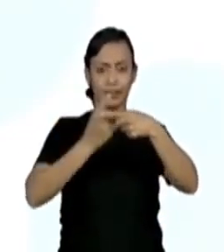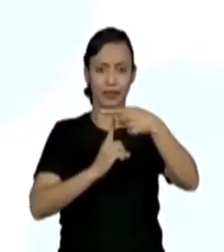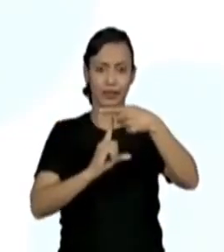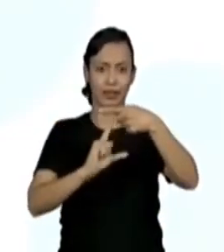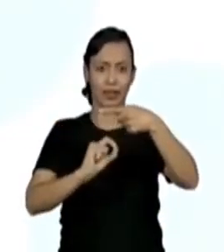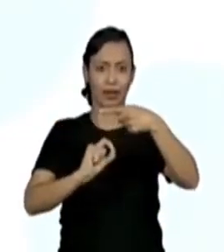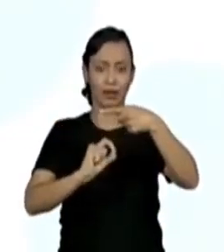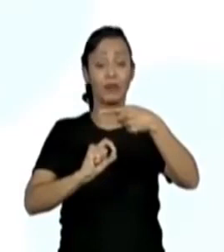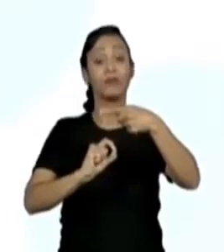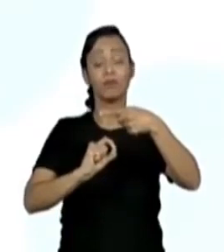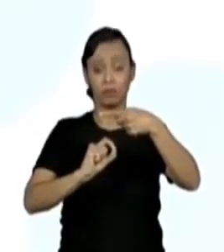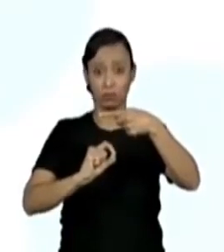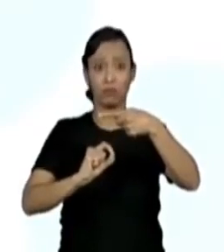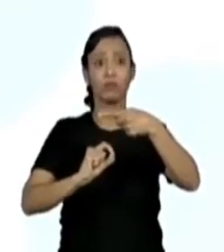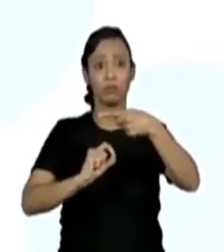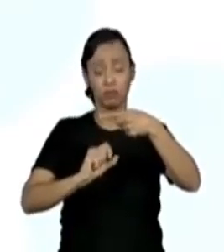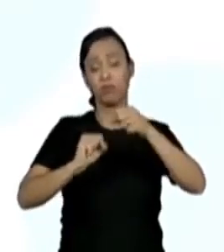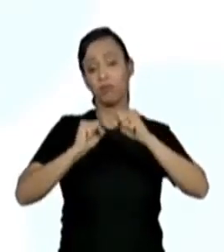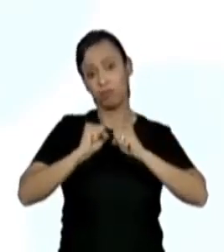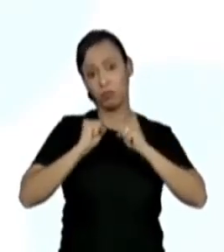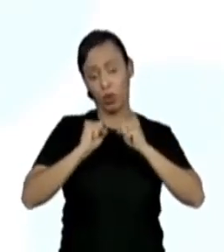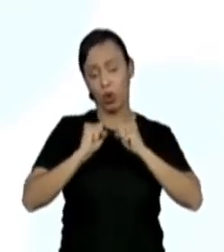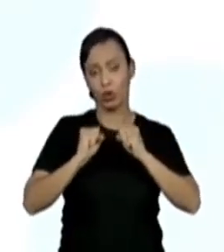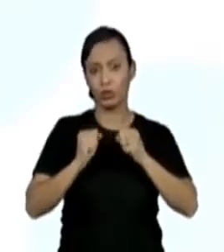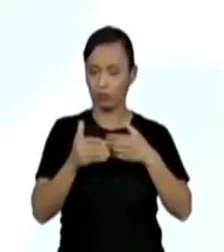maneira com essa